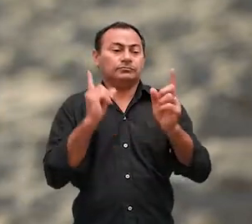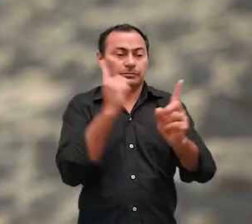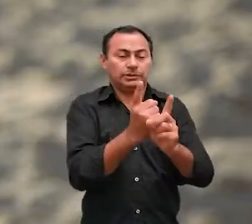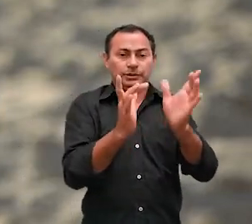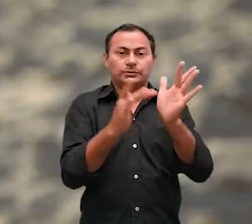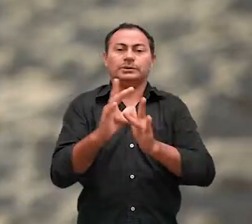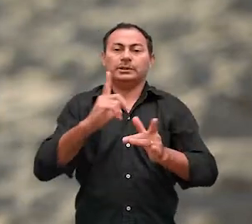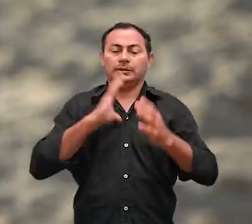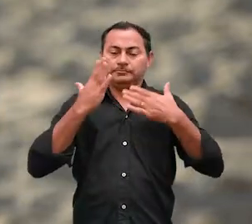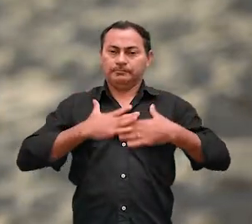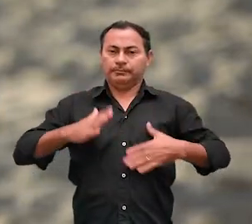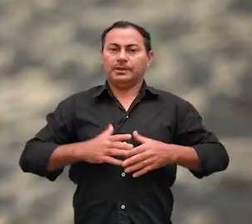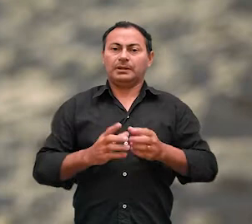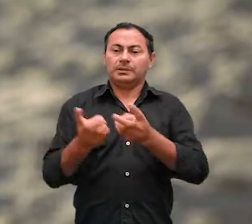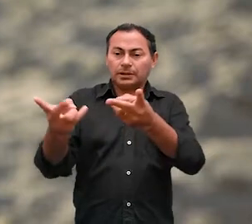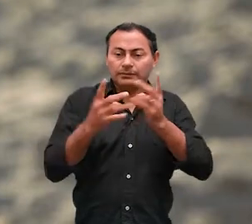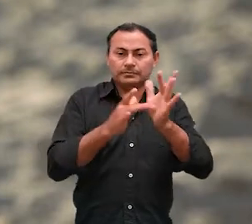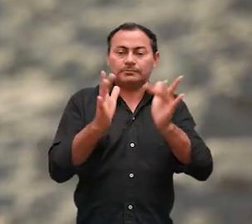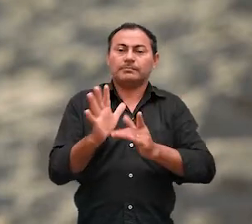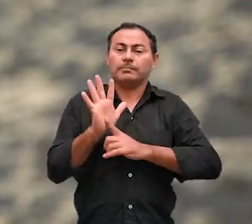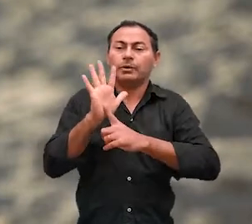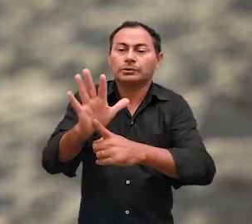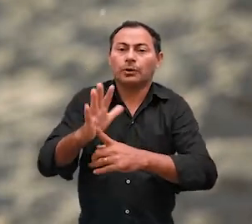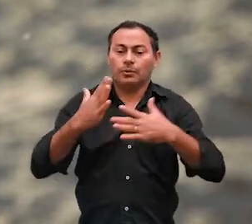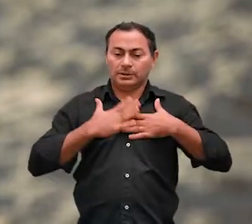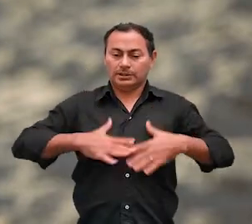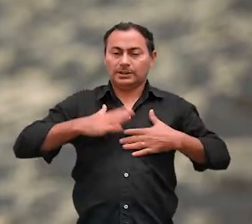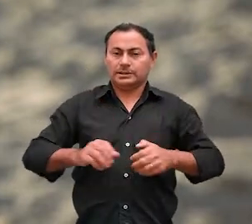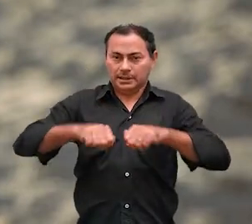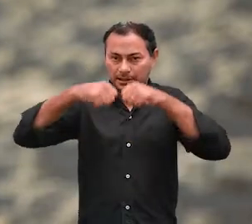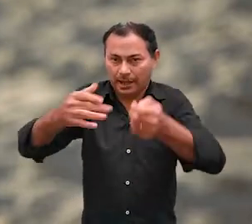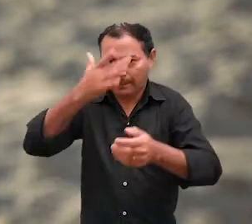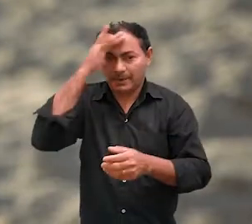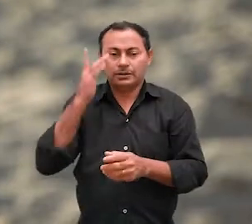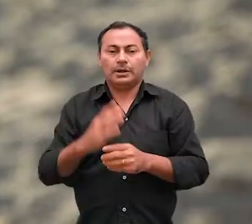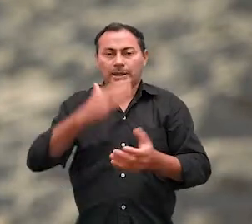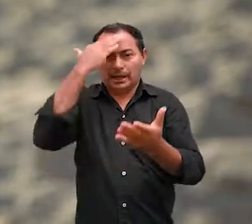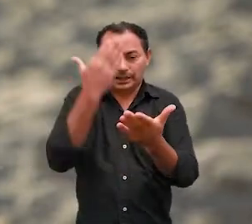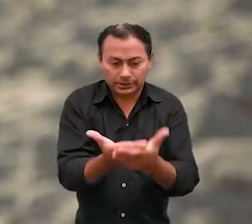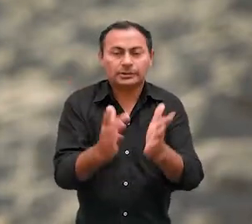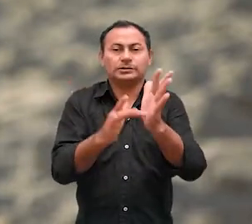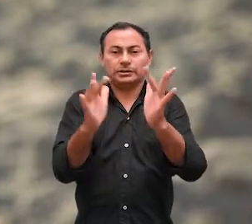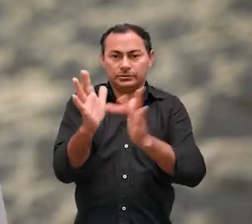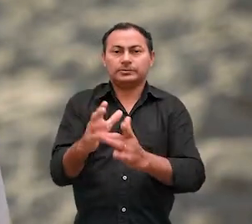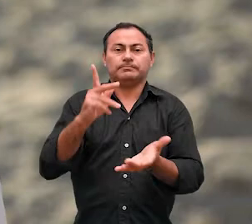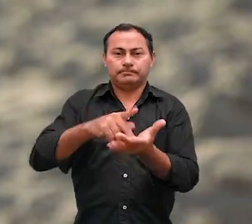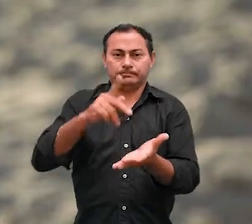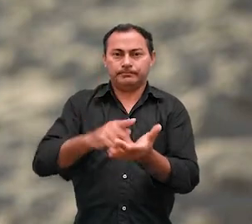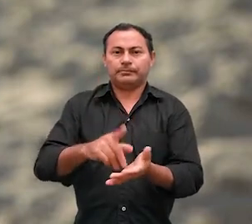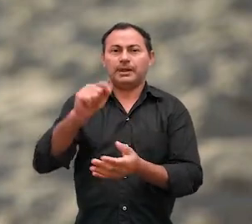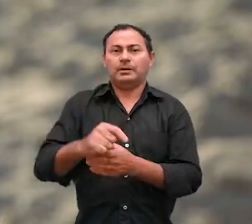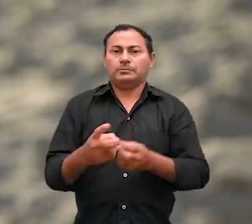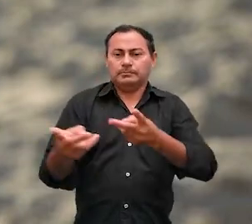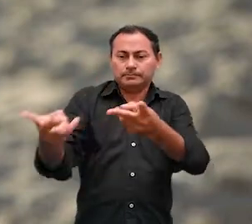descanso nesse convite Jesus mostrou como encontrar o descanso que ele dá aqueles que vão até ele com sinceridade